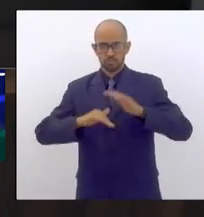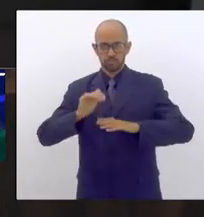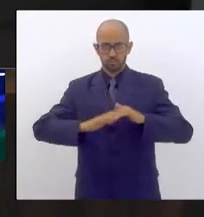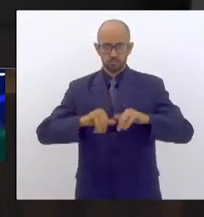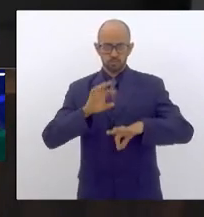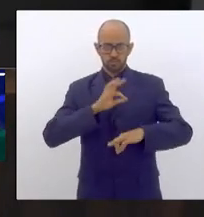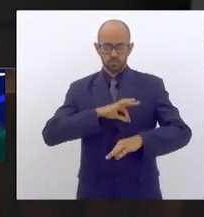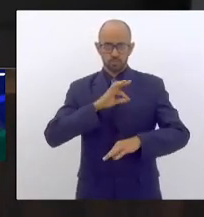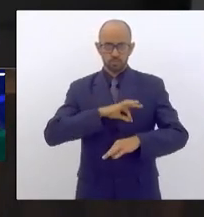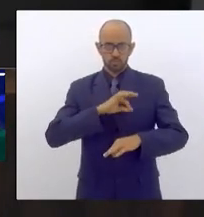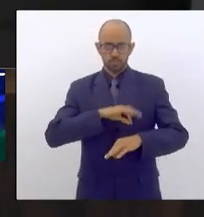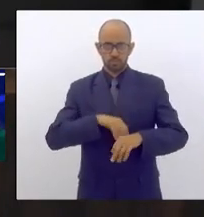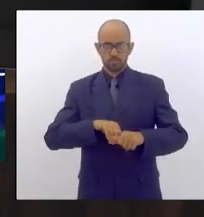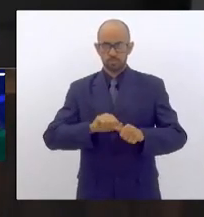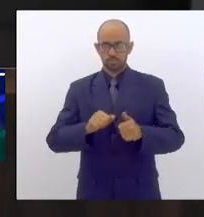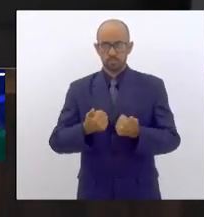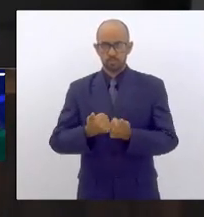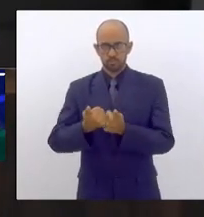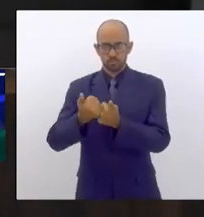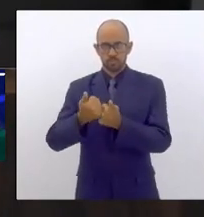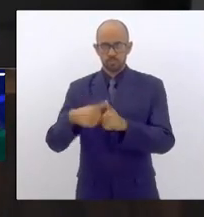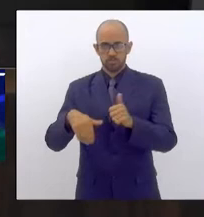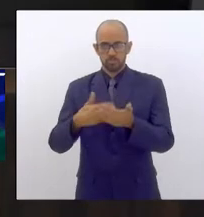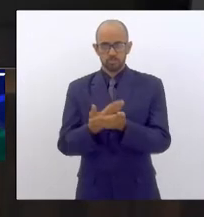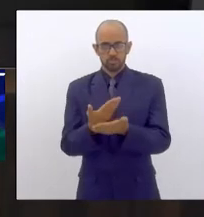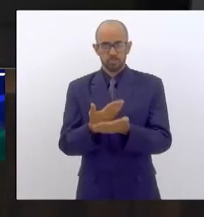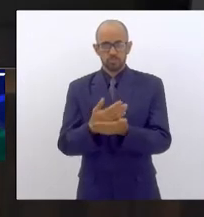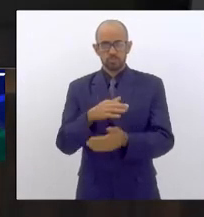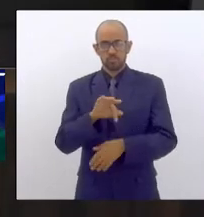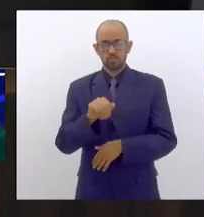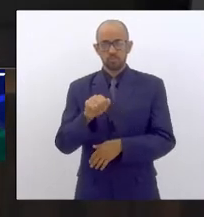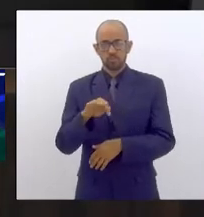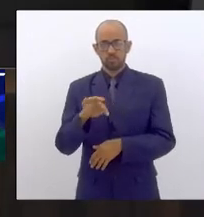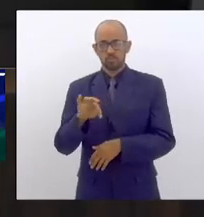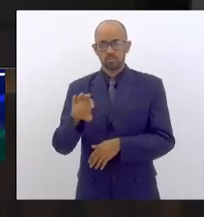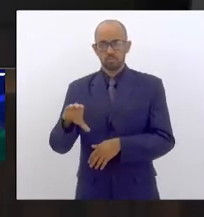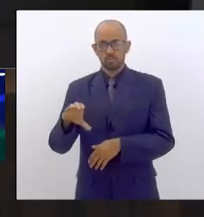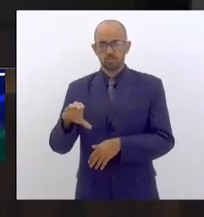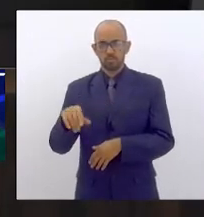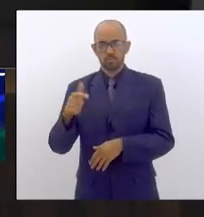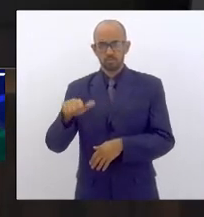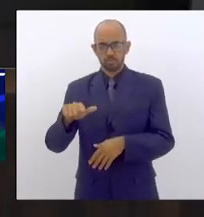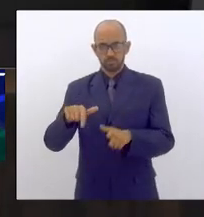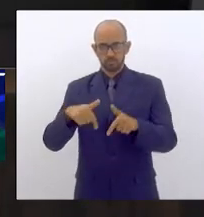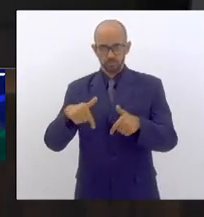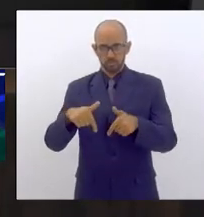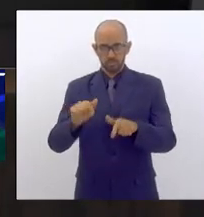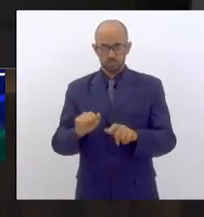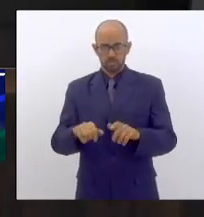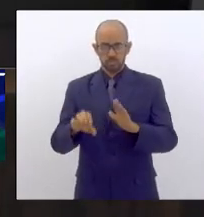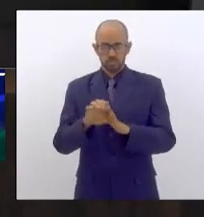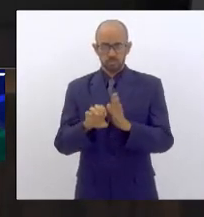remuneradas da Fundação de Apoio à Escola Técnica do Estado do Rio de Janeiro, FAETEC e da outras providências. Pendente de parecer da Comissão de